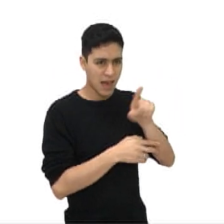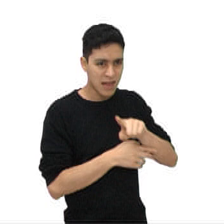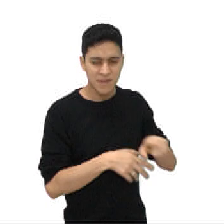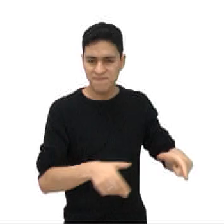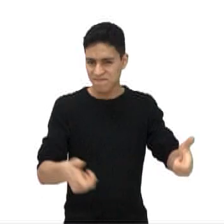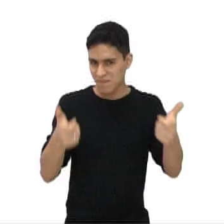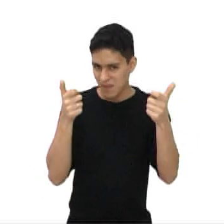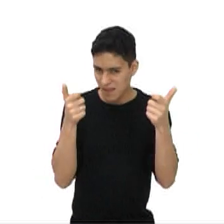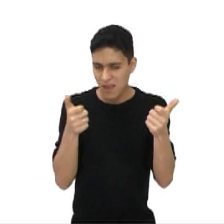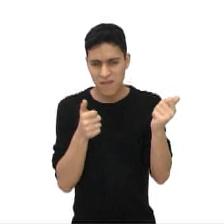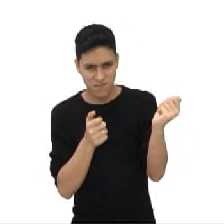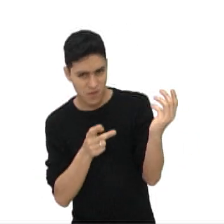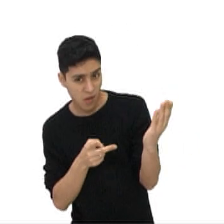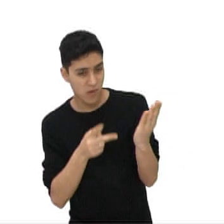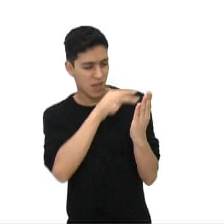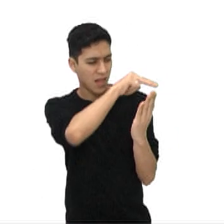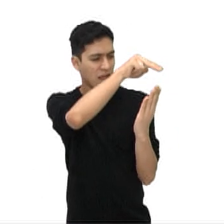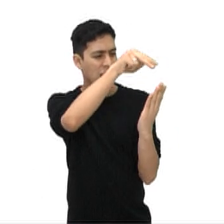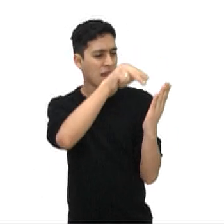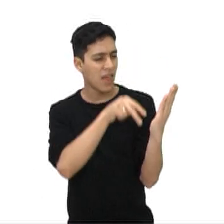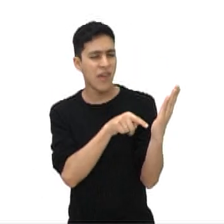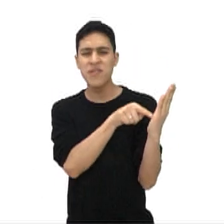lendo a nossa entrevista? Vamos lá?